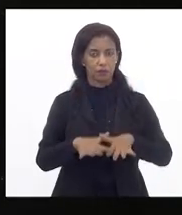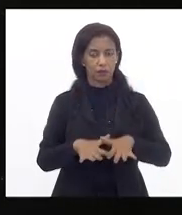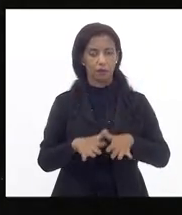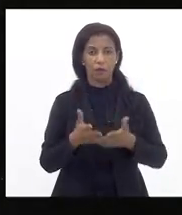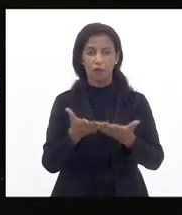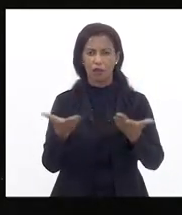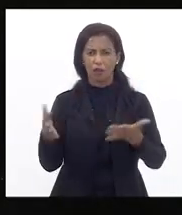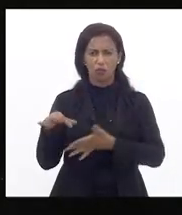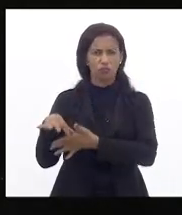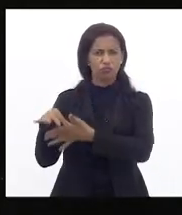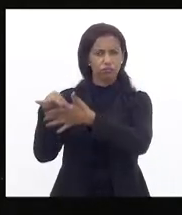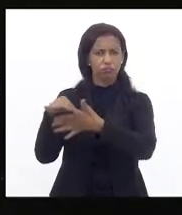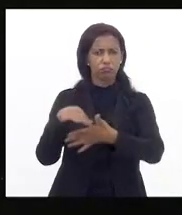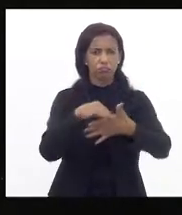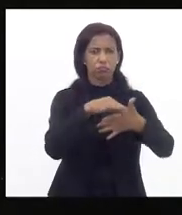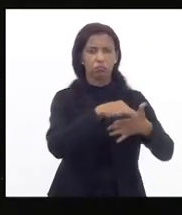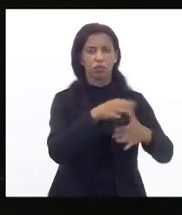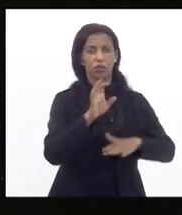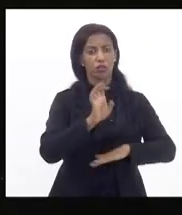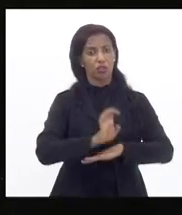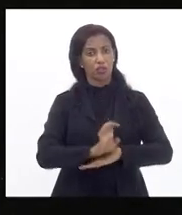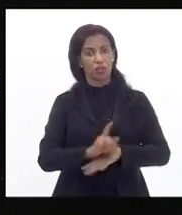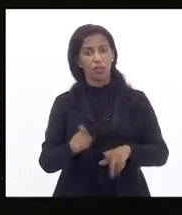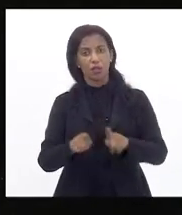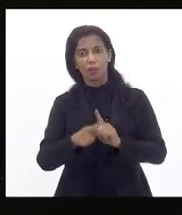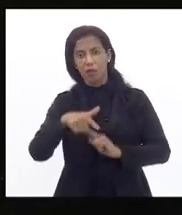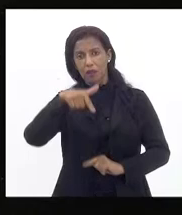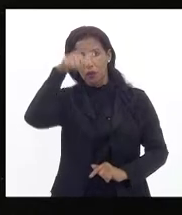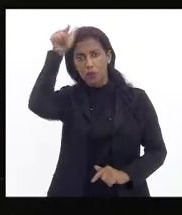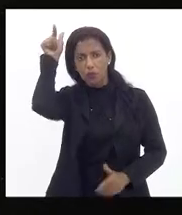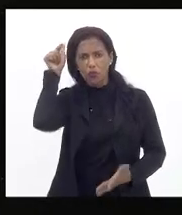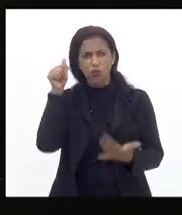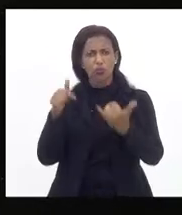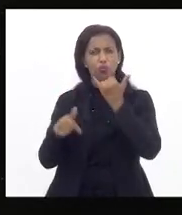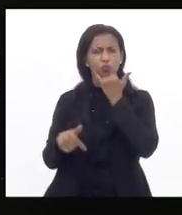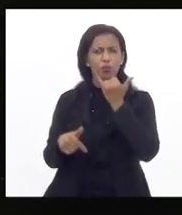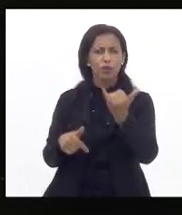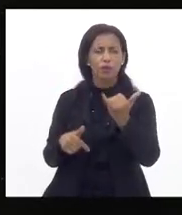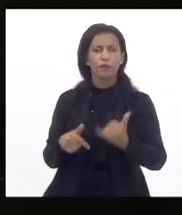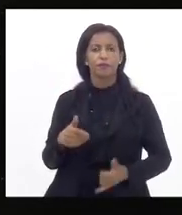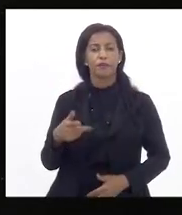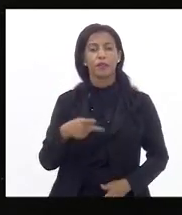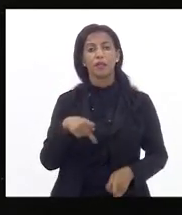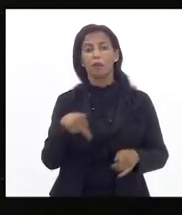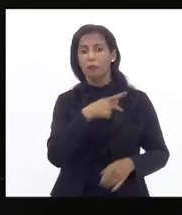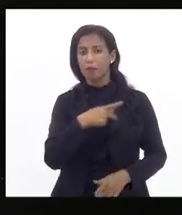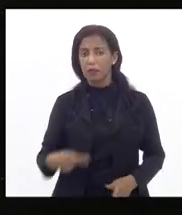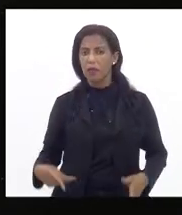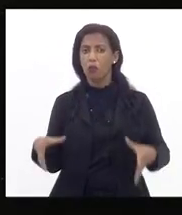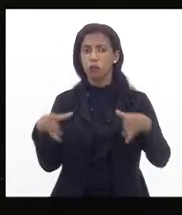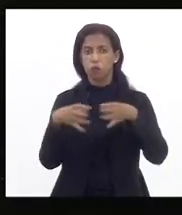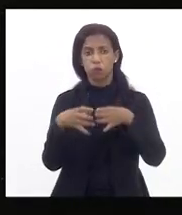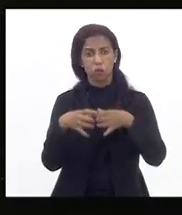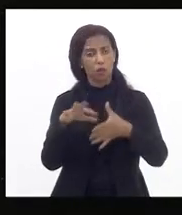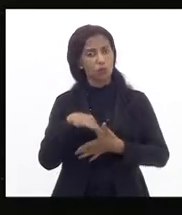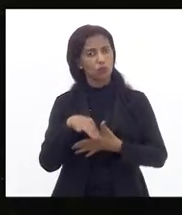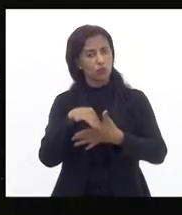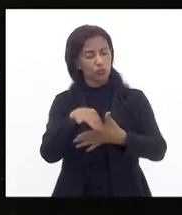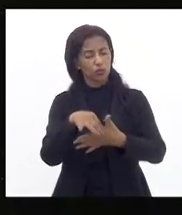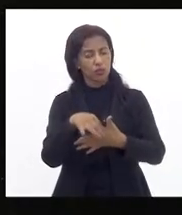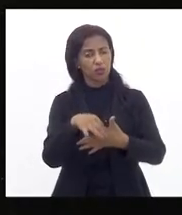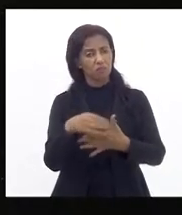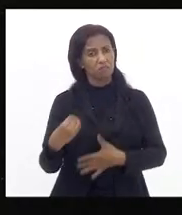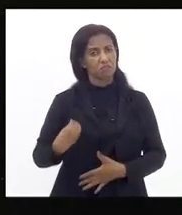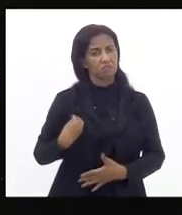as autoridades de estado e também Deputado Luiz Paulo desculpe que Preside conjuntamente as autoridades